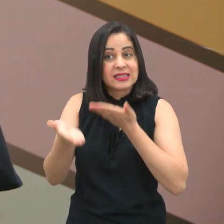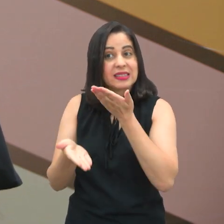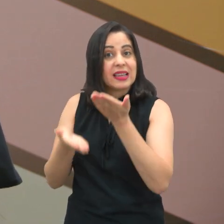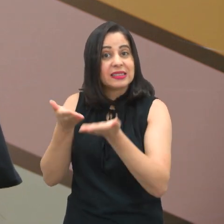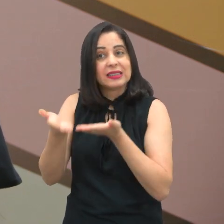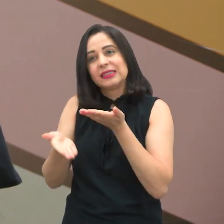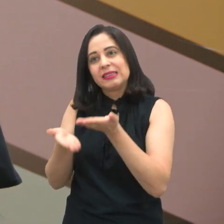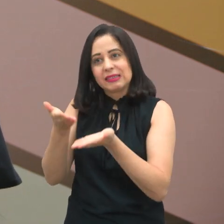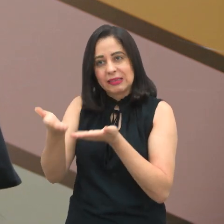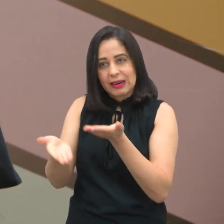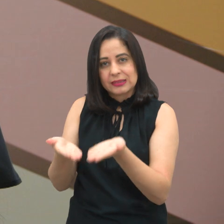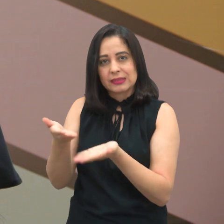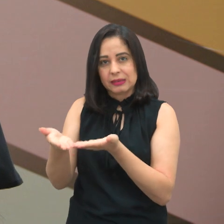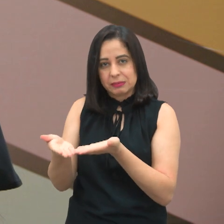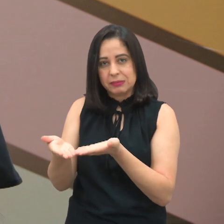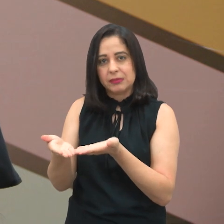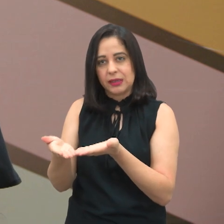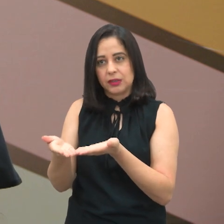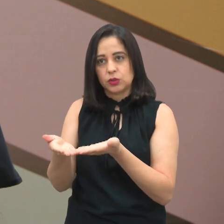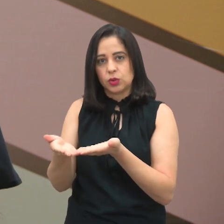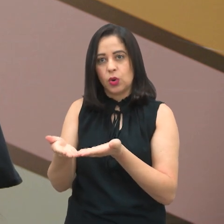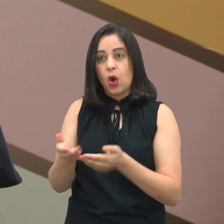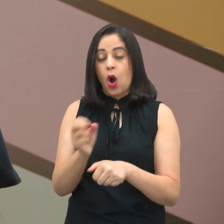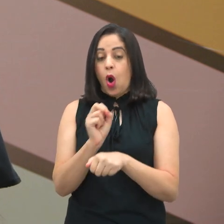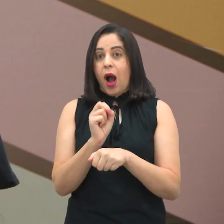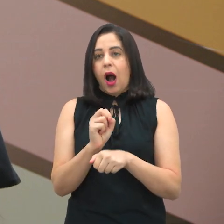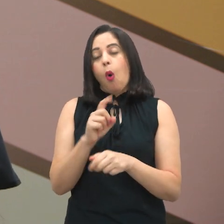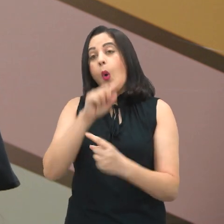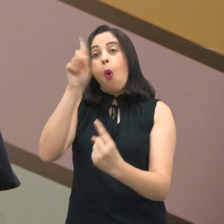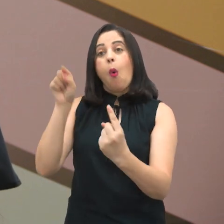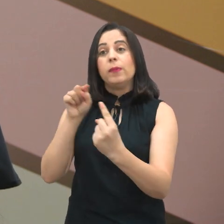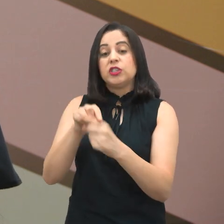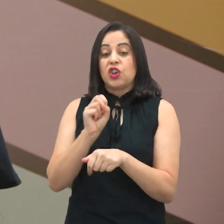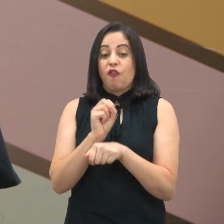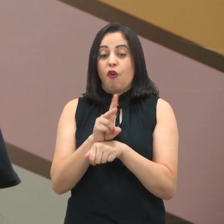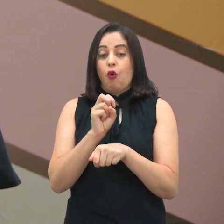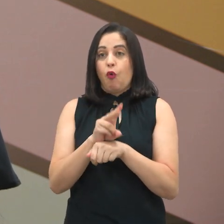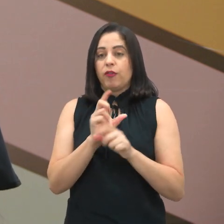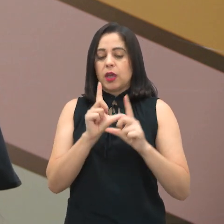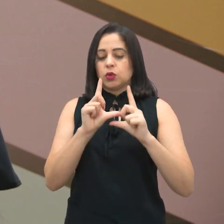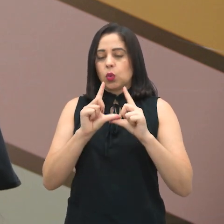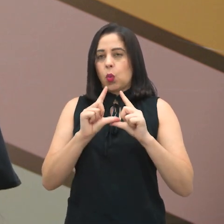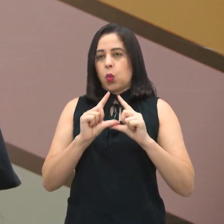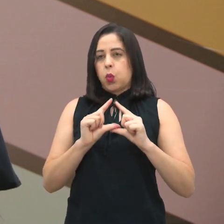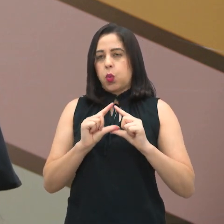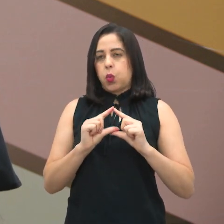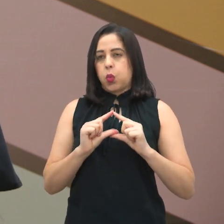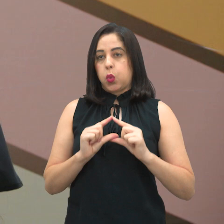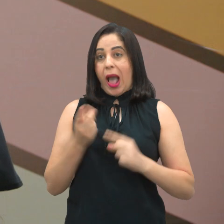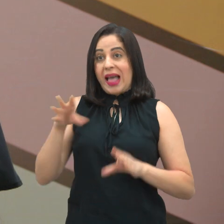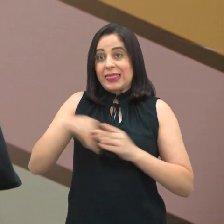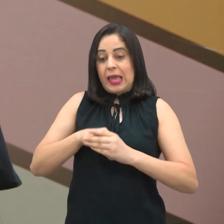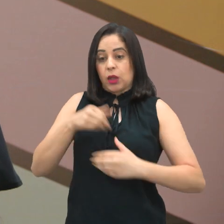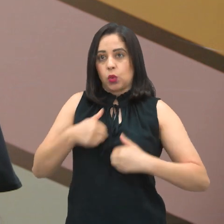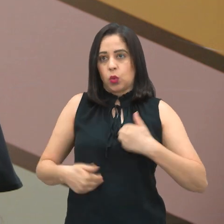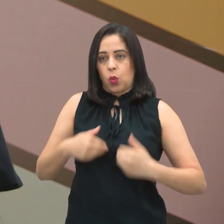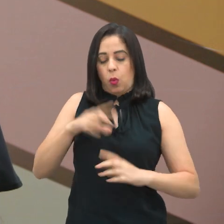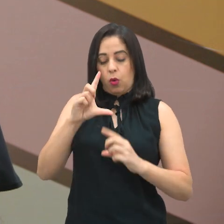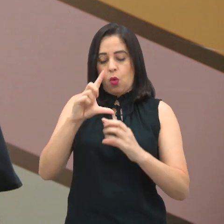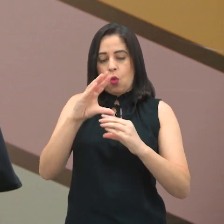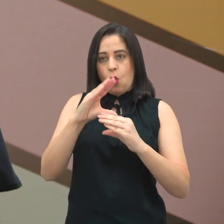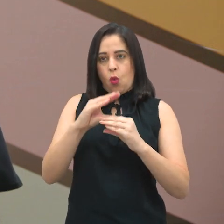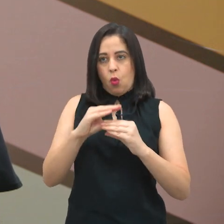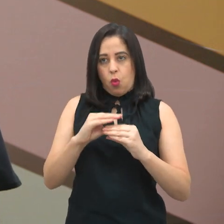reduzir a quantidade de vírus no corpo e, com isso, preservar as